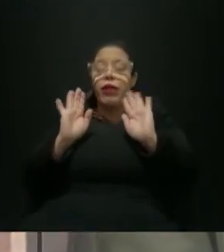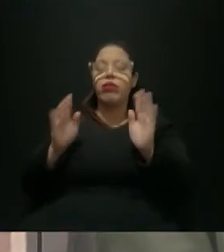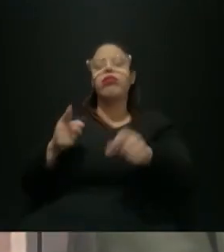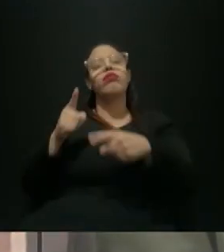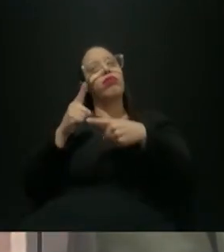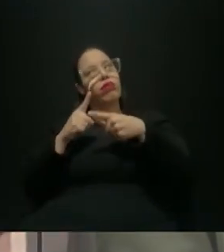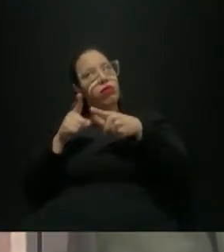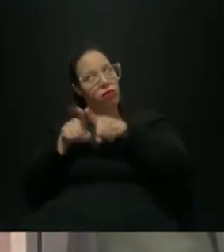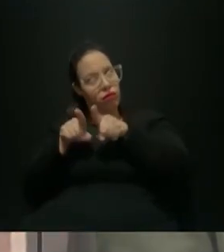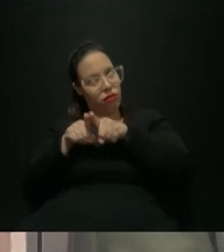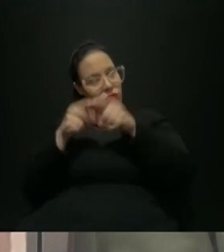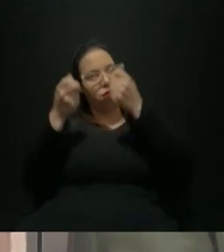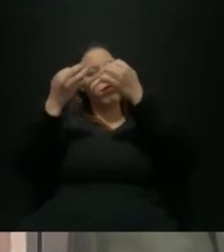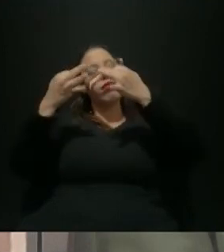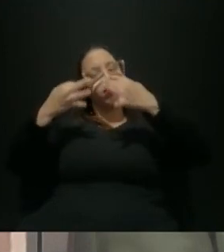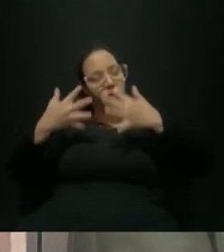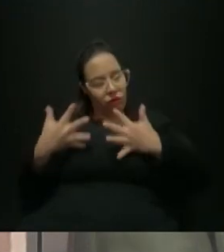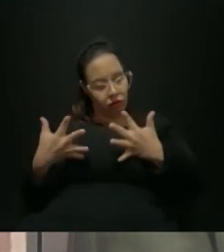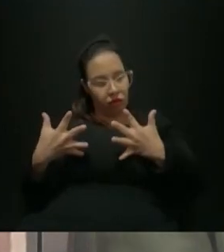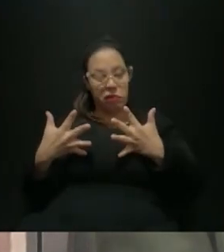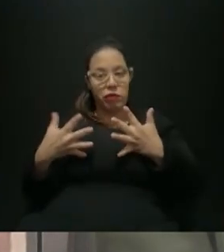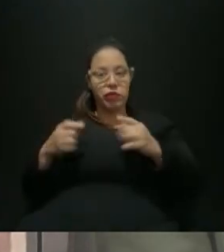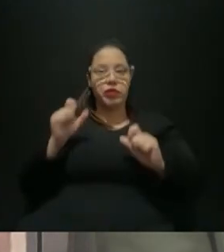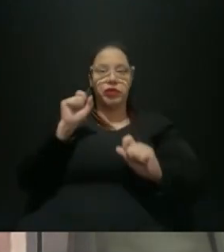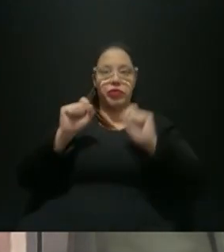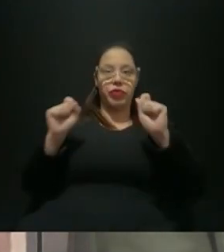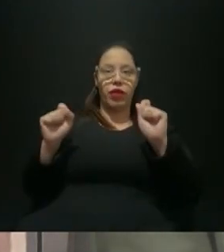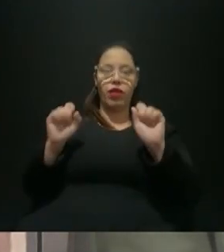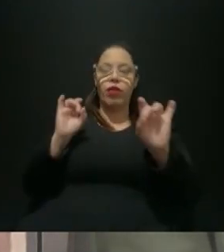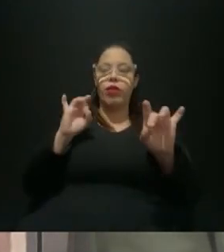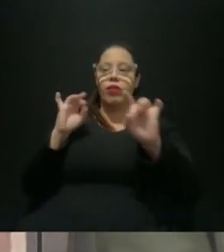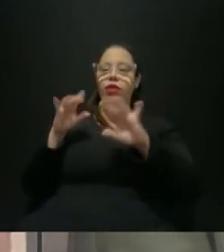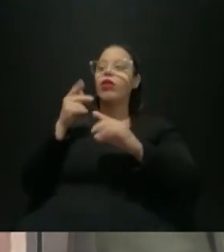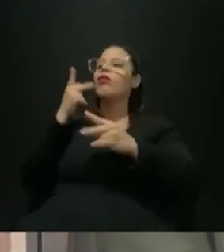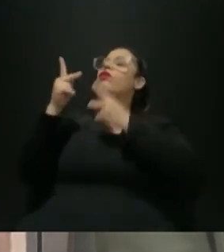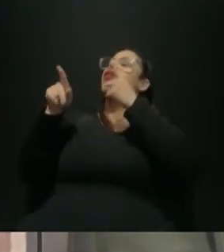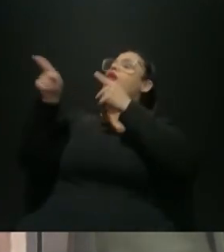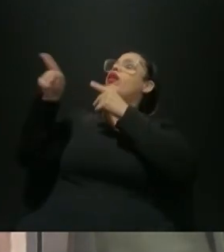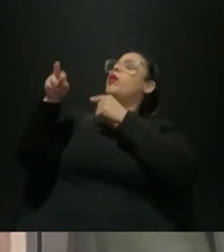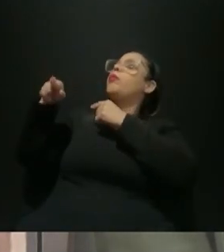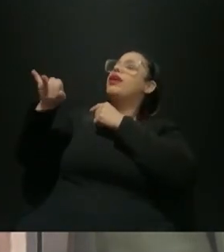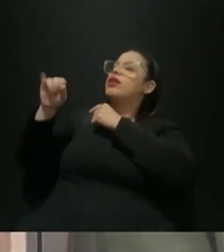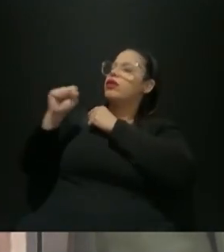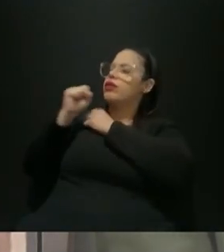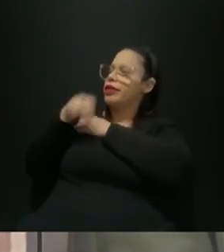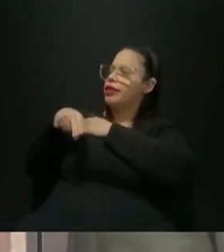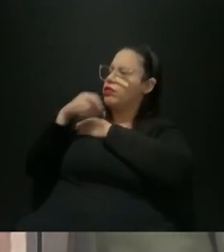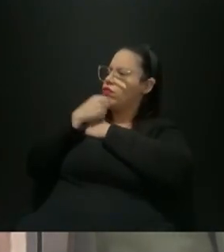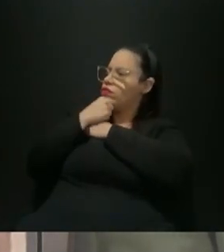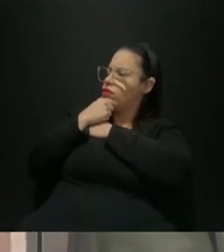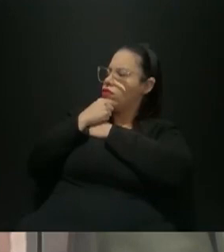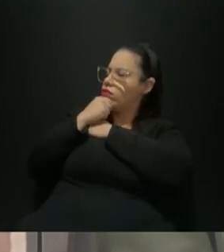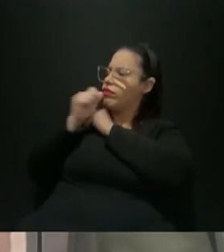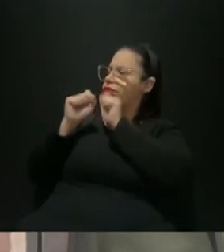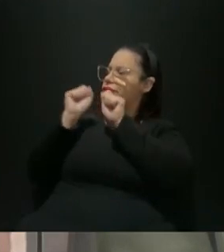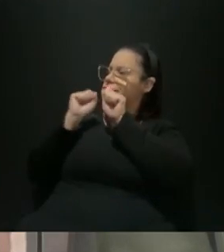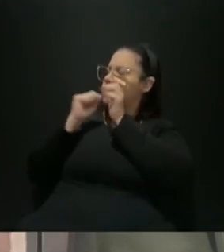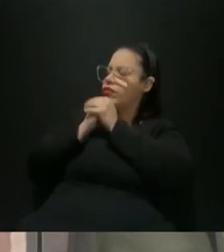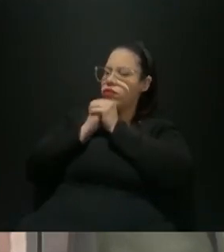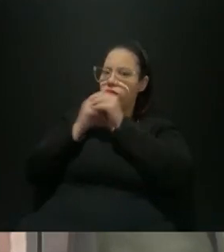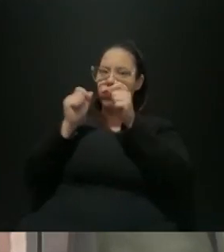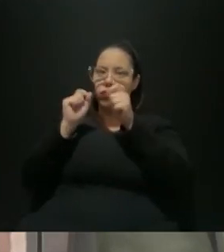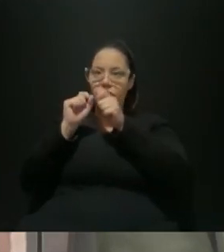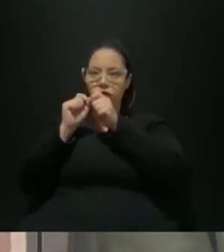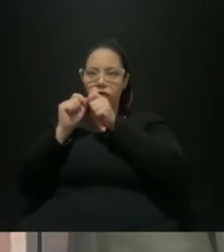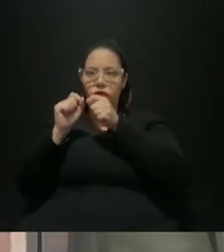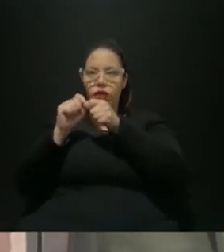explicação que, nas diversas palestras que o Martins fala, e a gente até no curso que a gente fez em liderança executiva em Harvard,